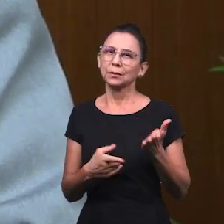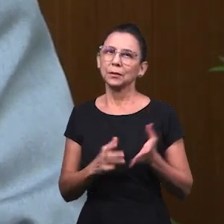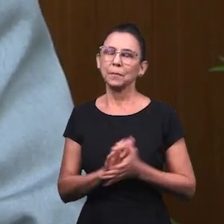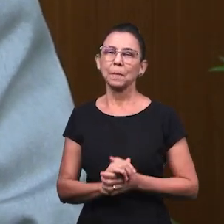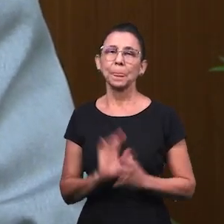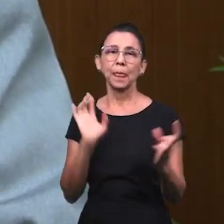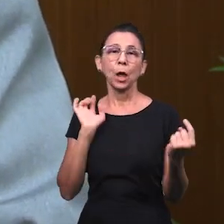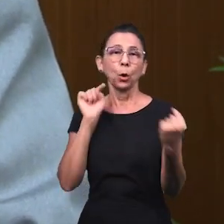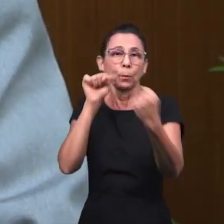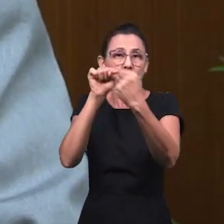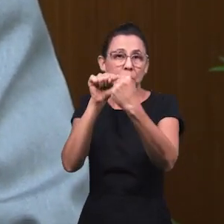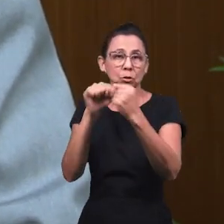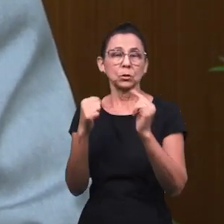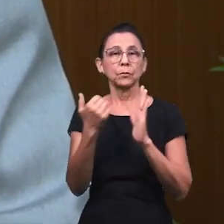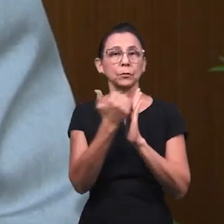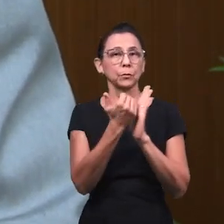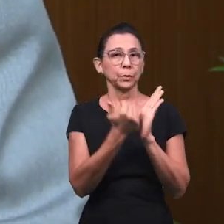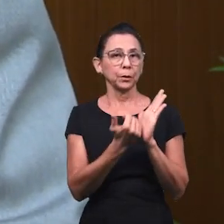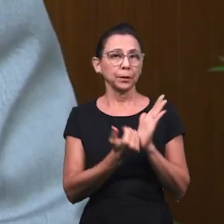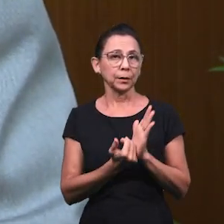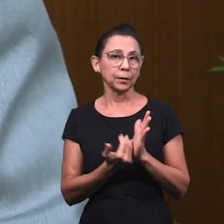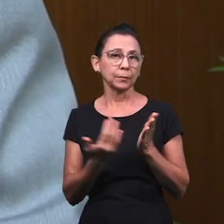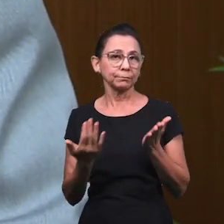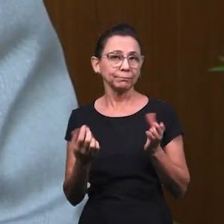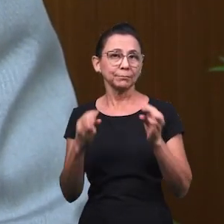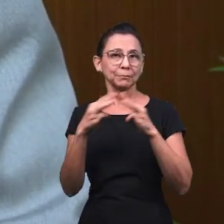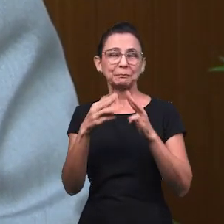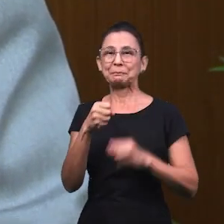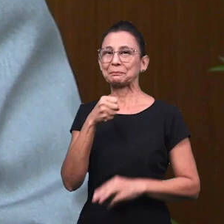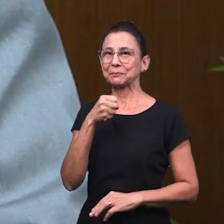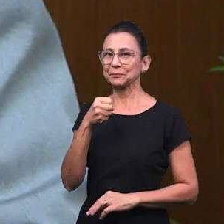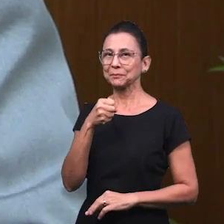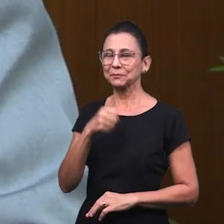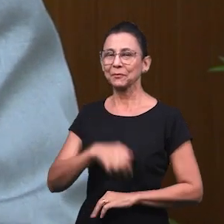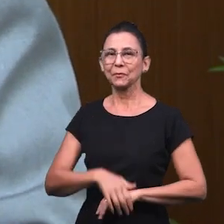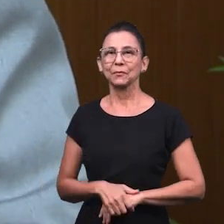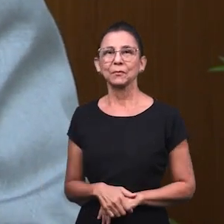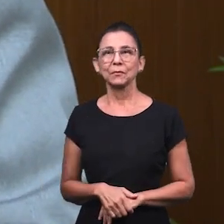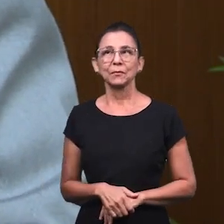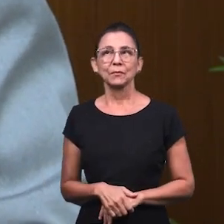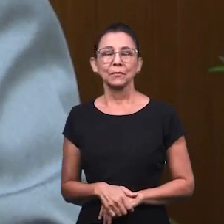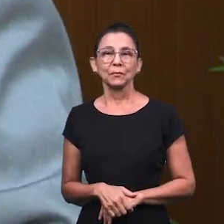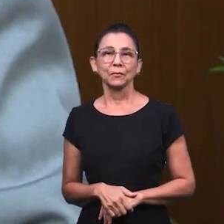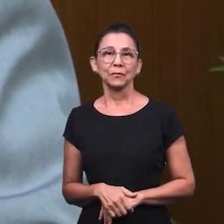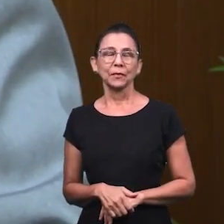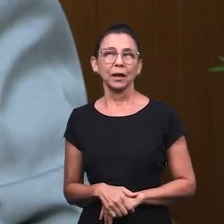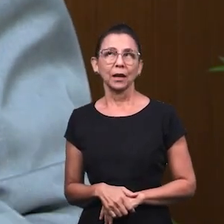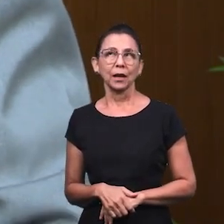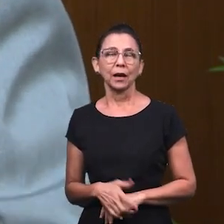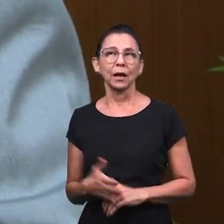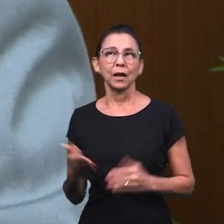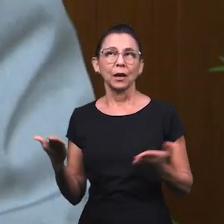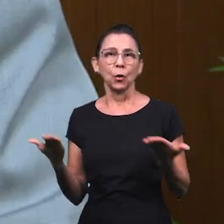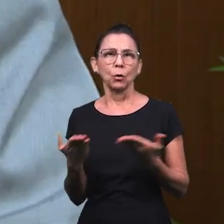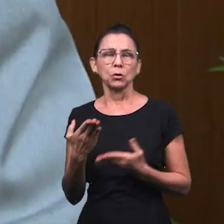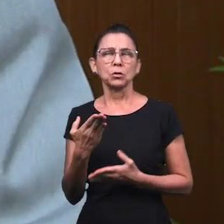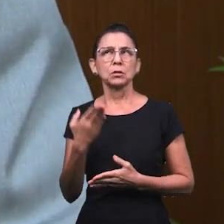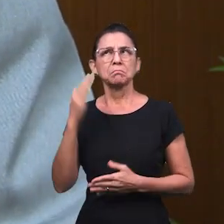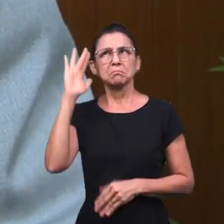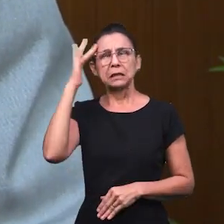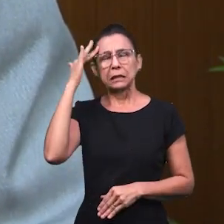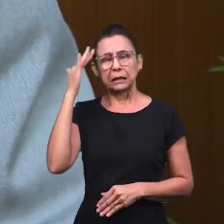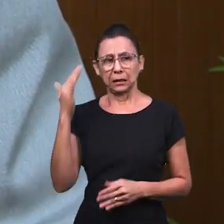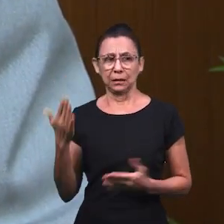nosso objetivo, esse é o Manaim Entrevista. E eu hoje entendo que o Manaim Entrevista ele é